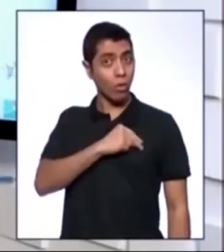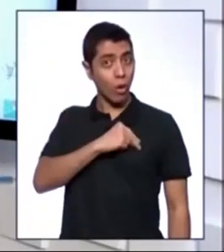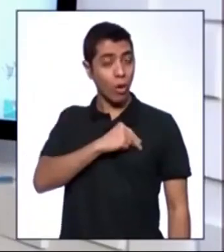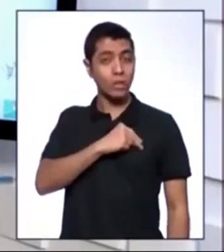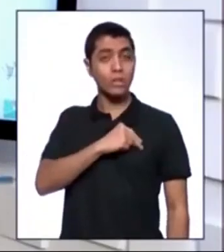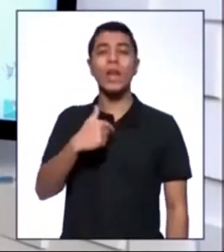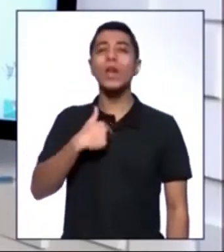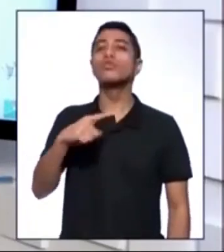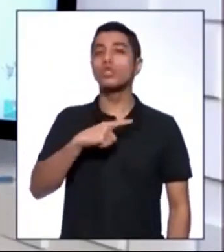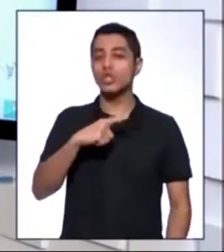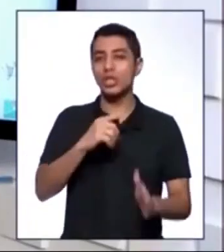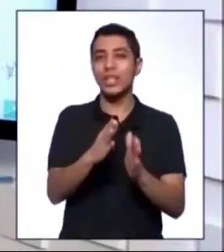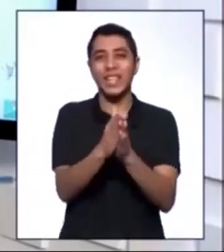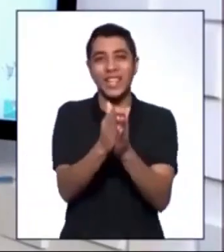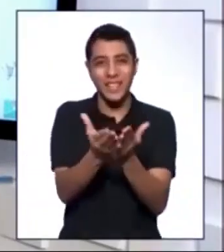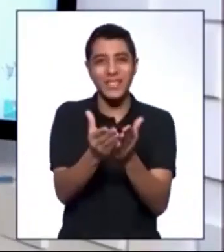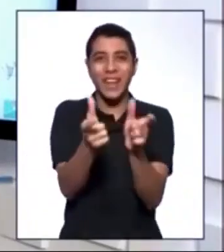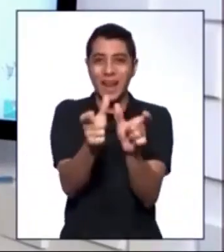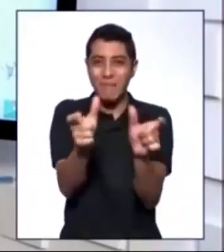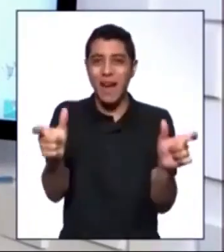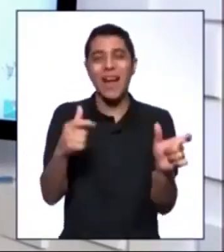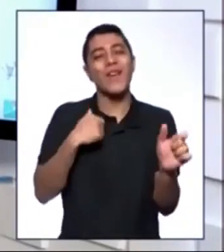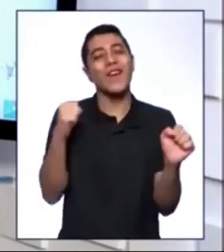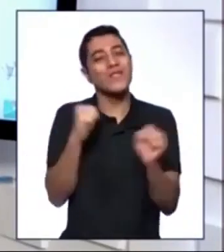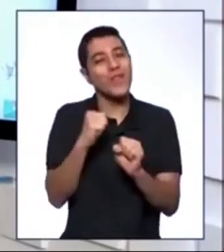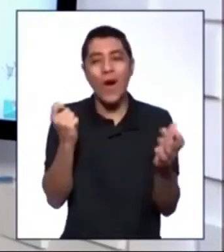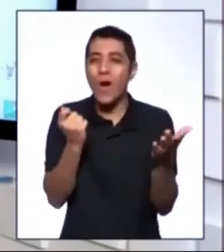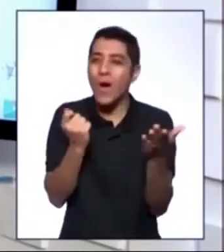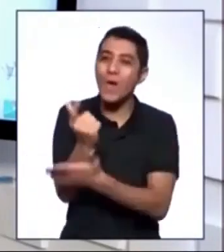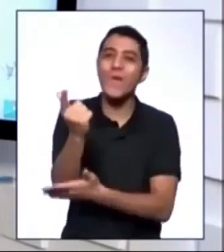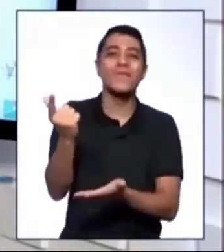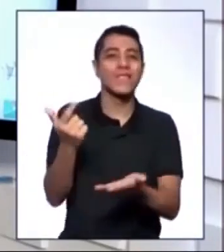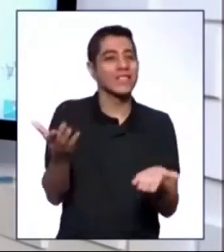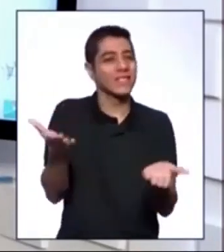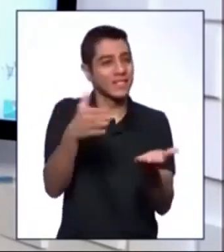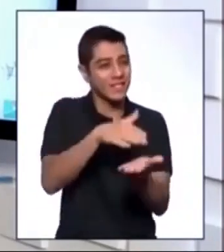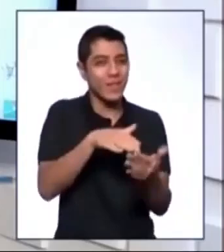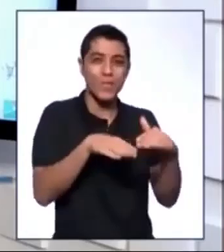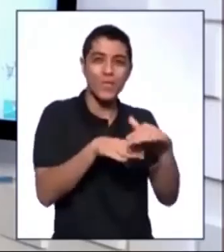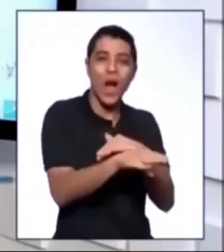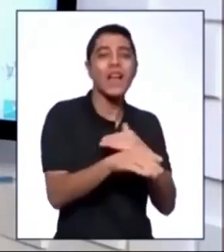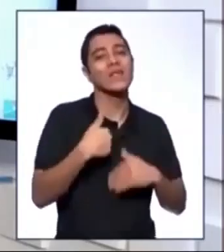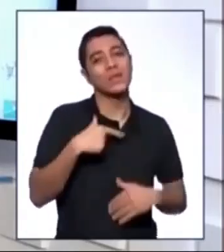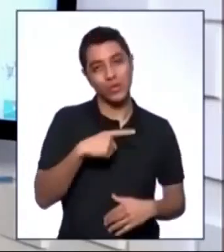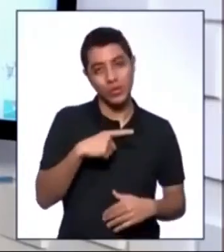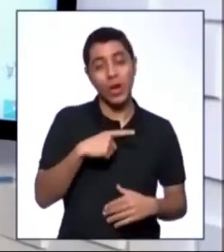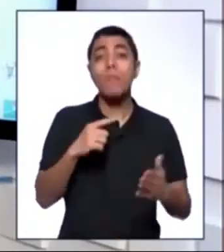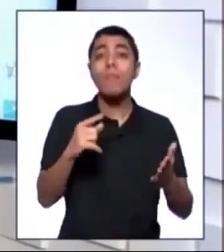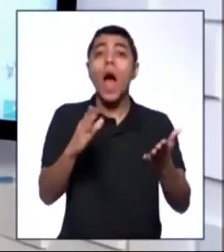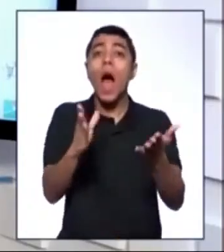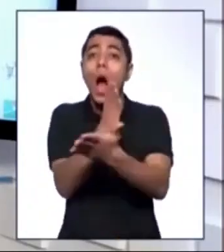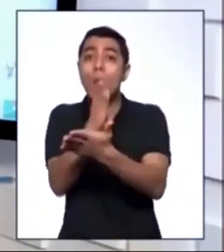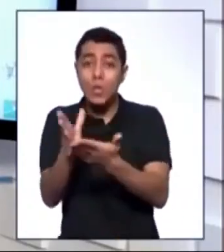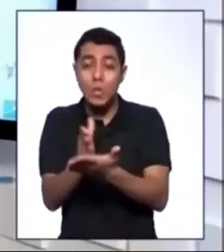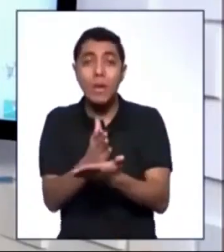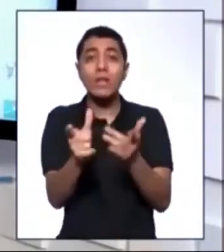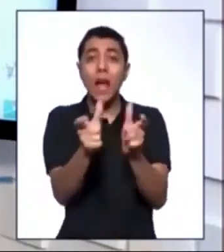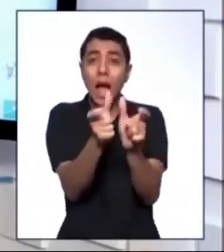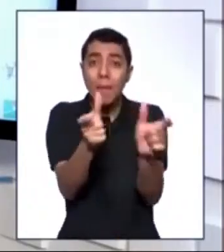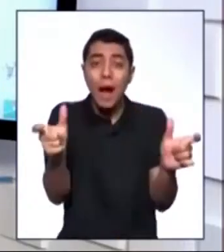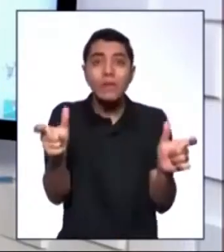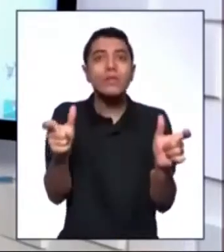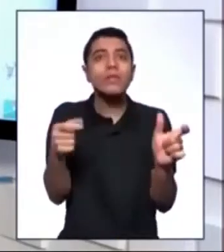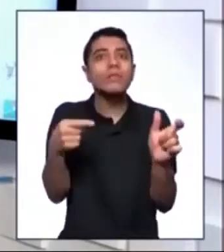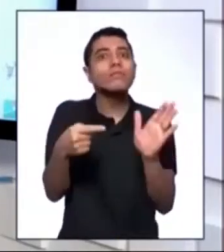adoro, né, guardar, comprar e guardar essas gramáticas antigas, tem gramática que só traz fragmento